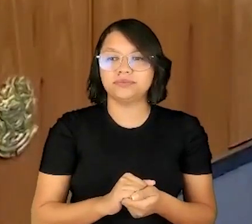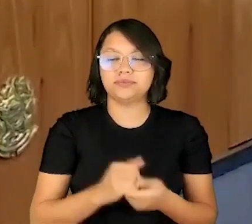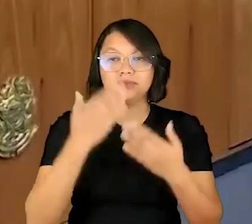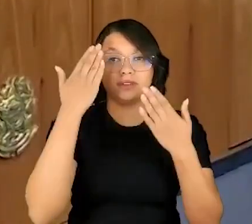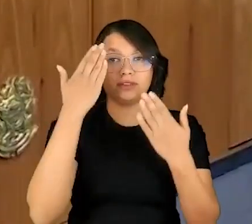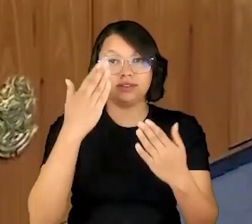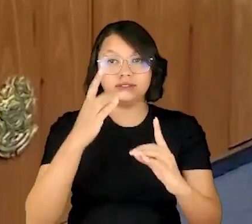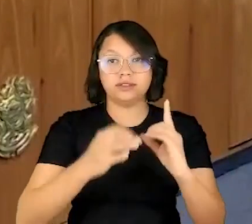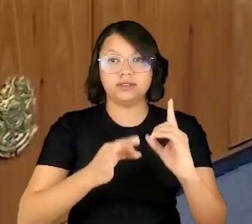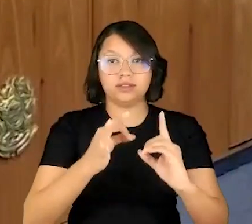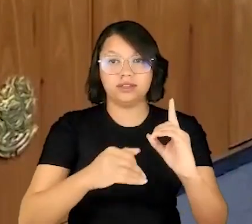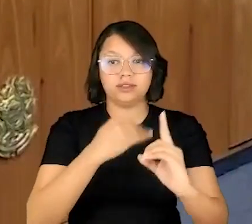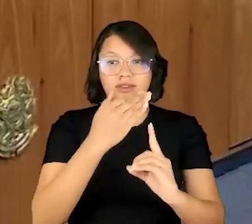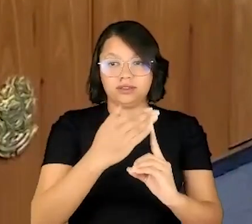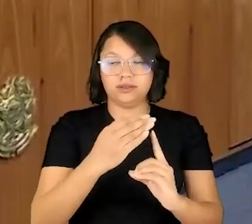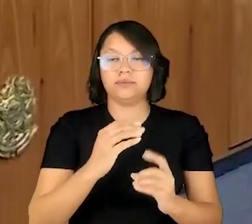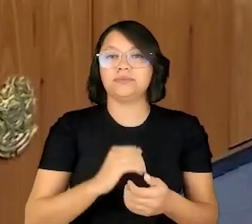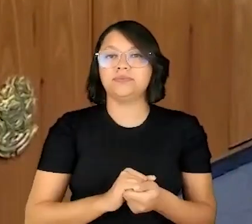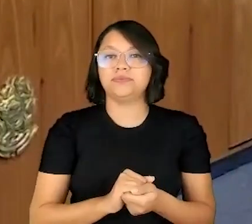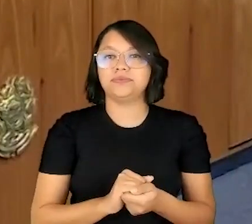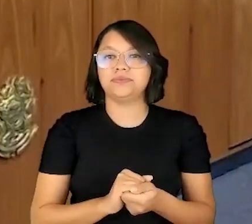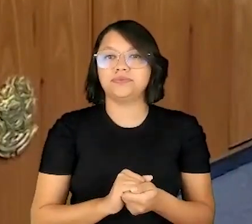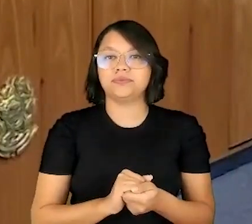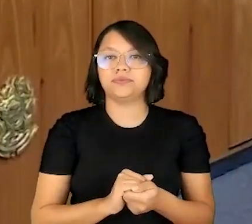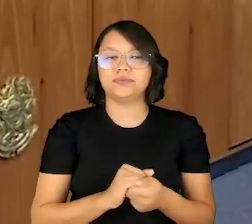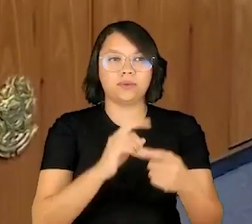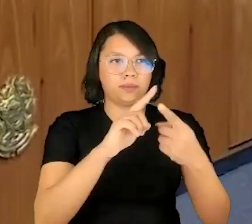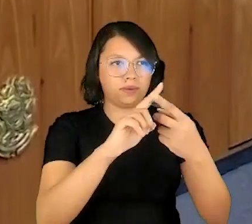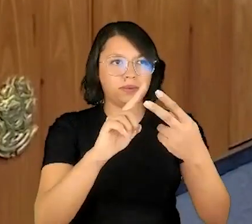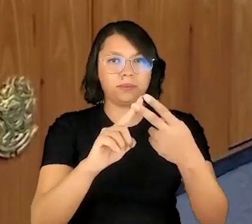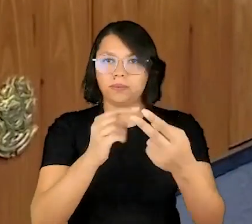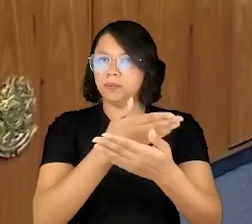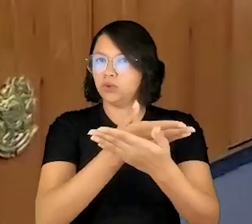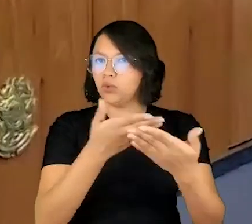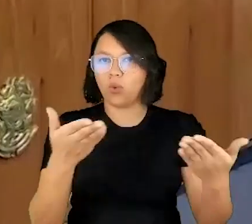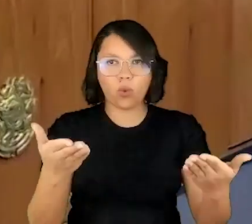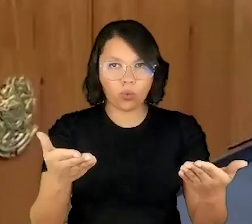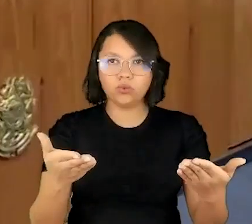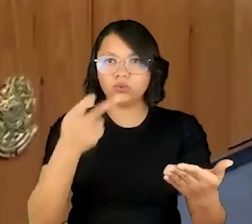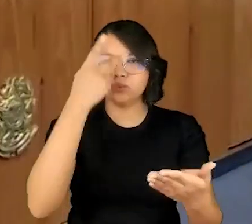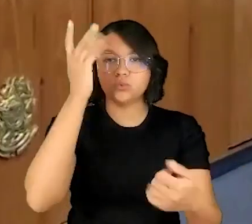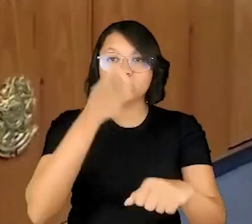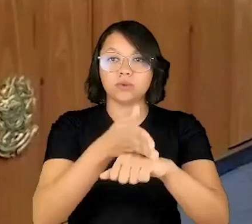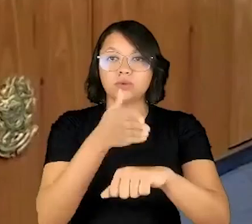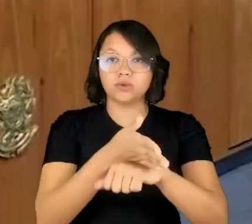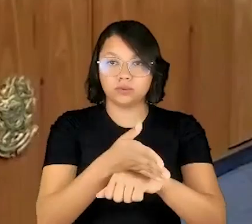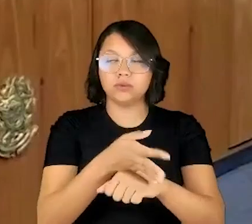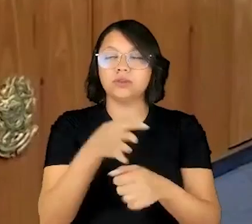Carlos Muta, ao desembargador Nelton, a todos os membros da nossa